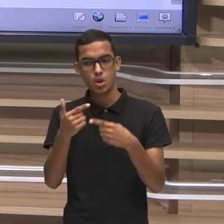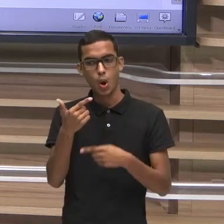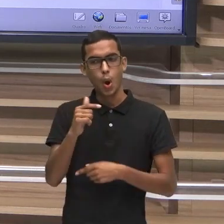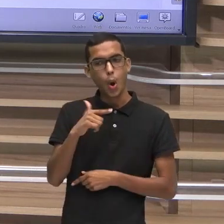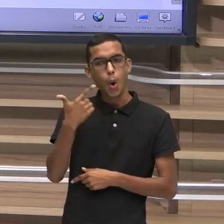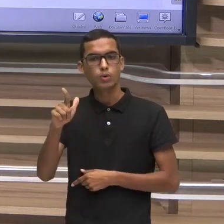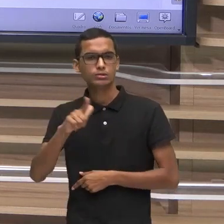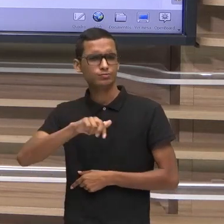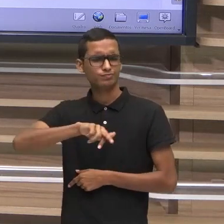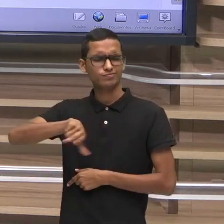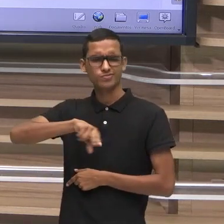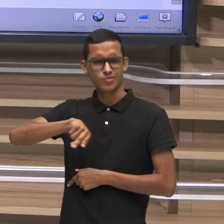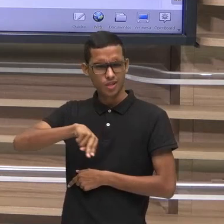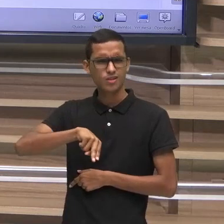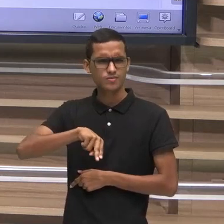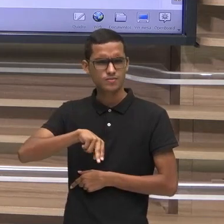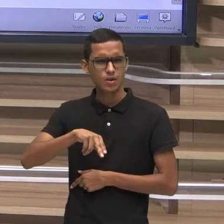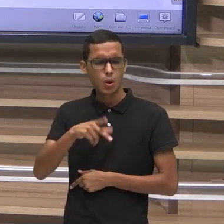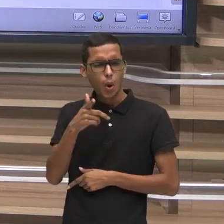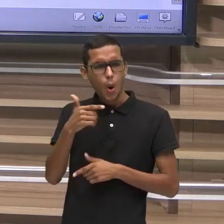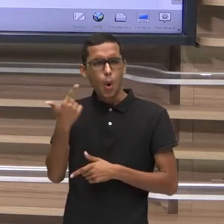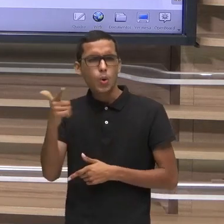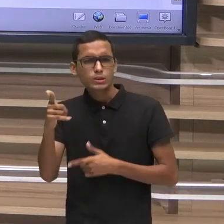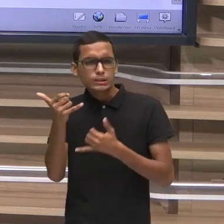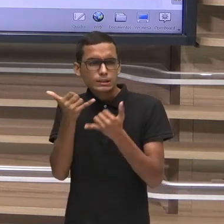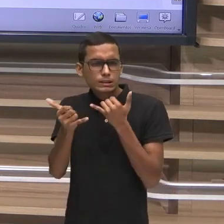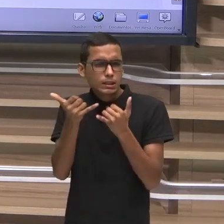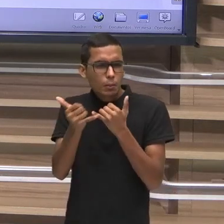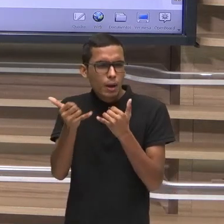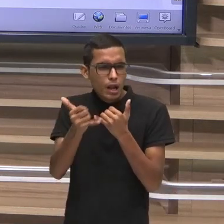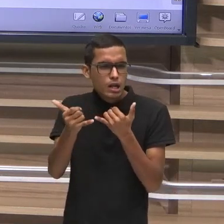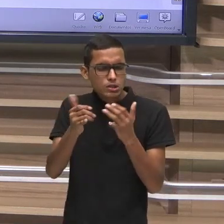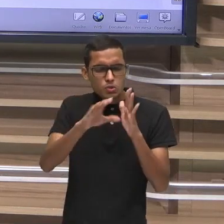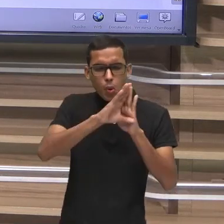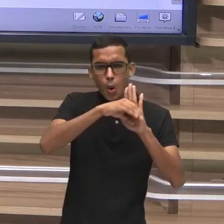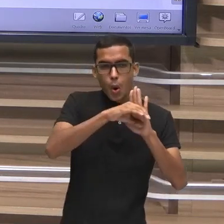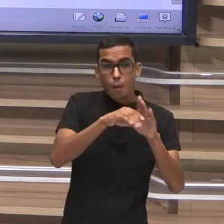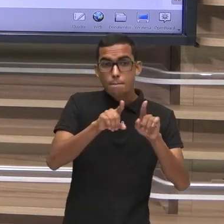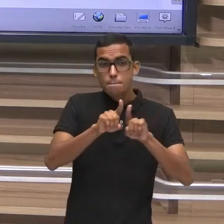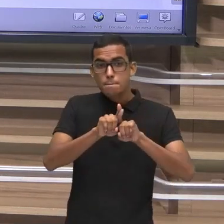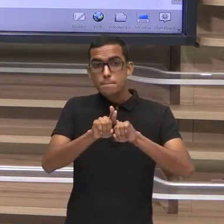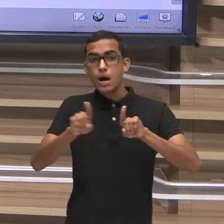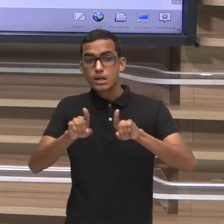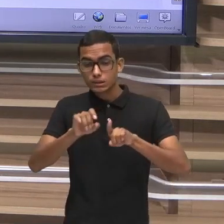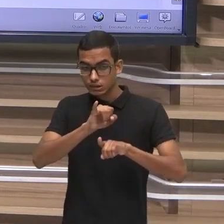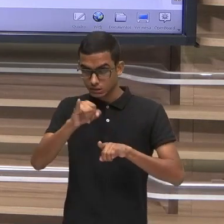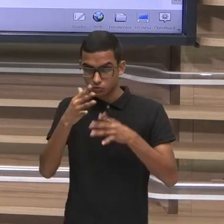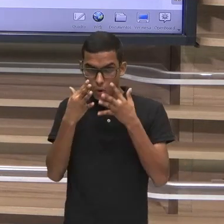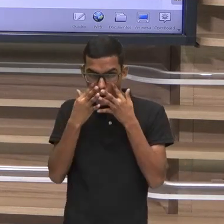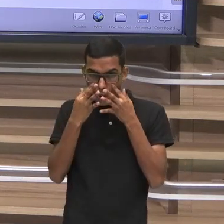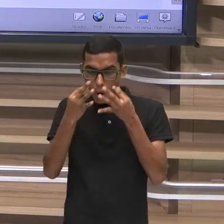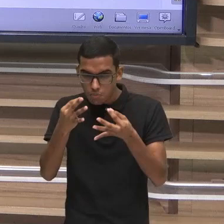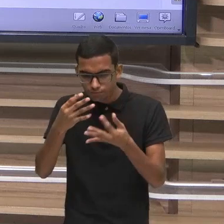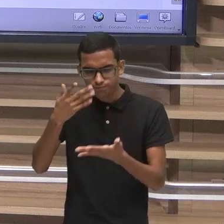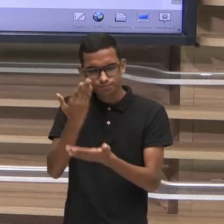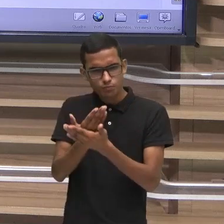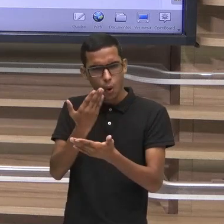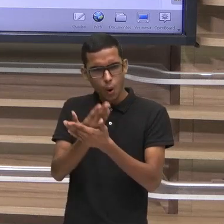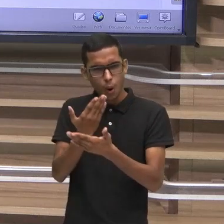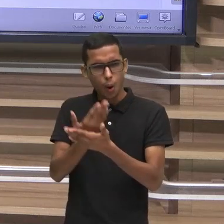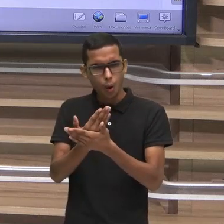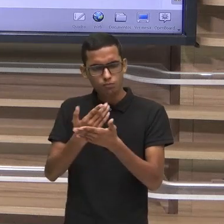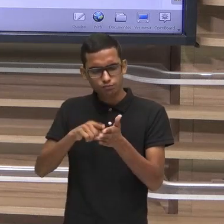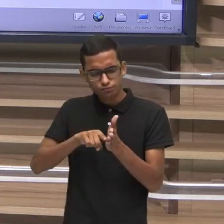são um disfarce, que parecem que tem alguma coisa associada com o conteúdo, mas na verdade, se você estudou, se você se preparou, você